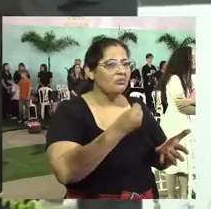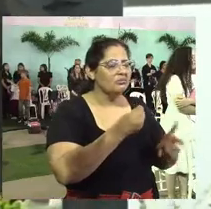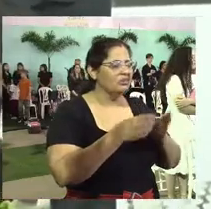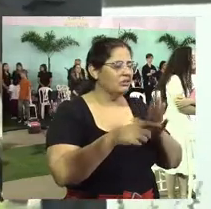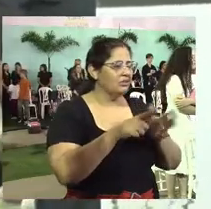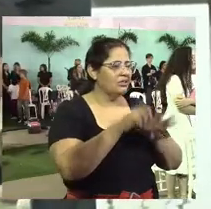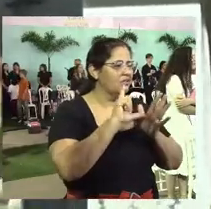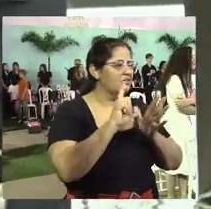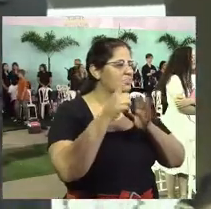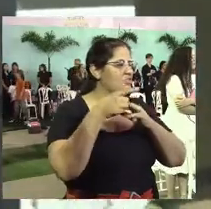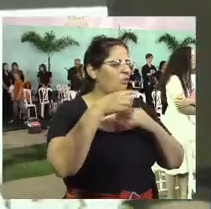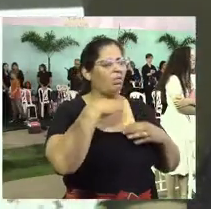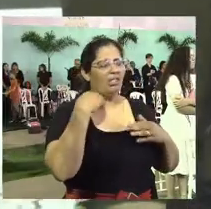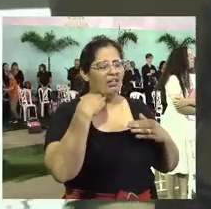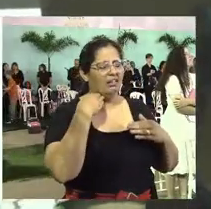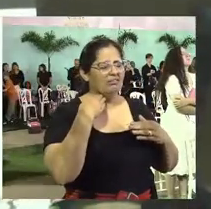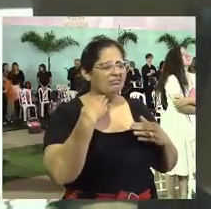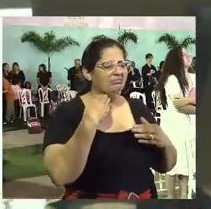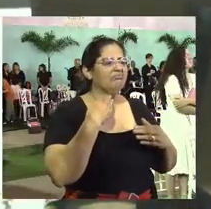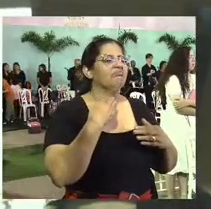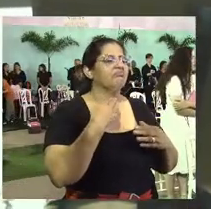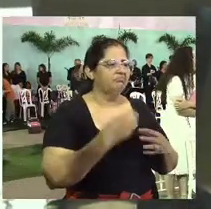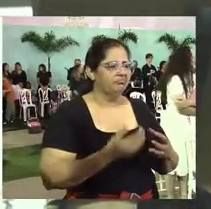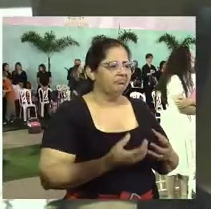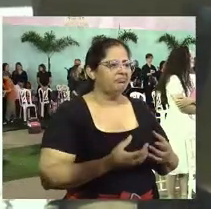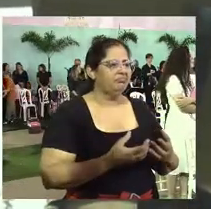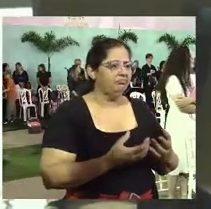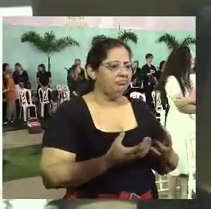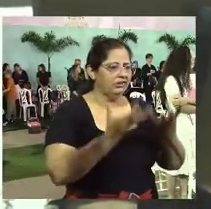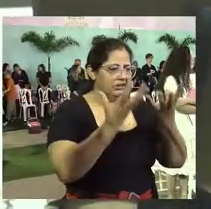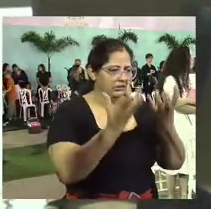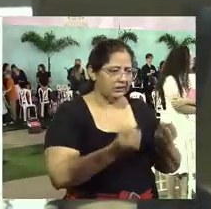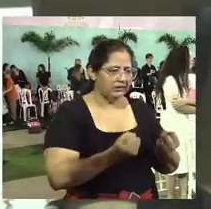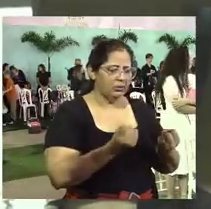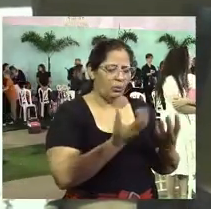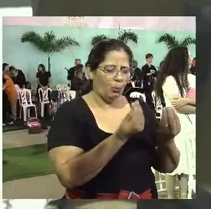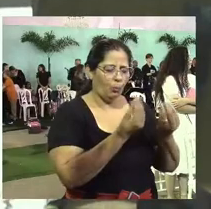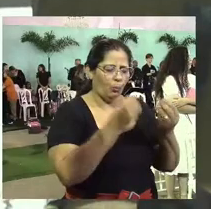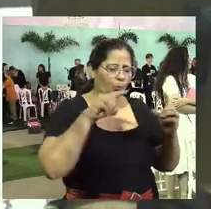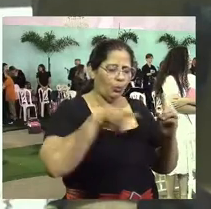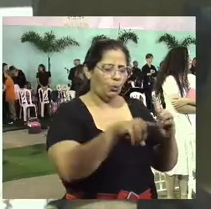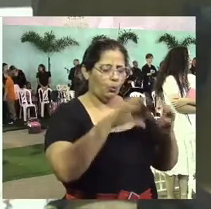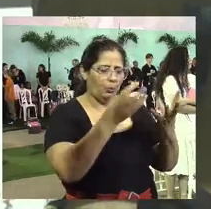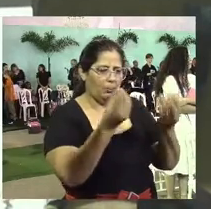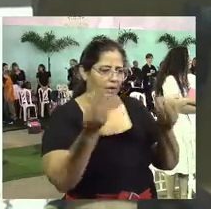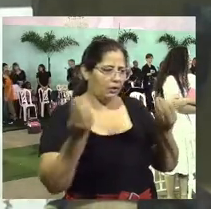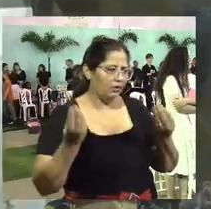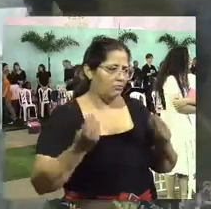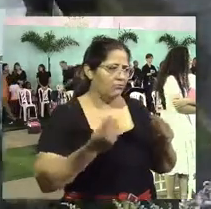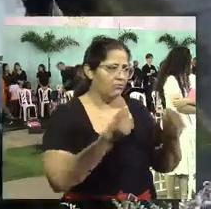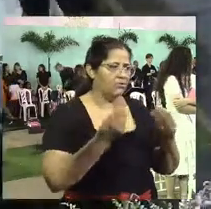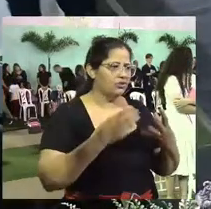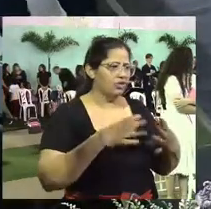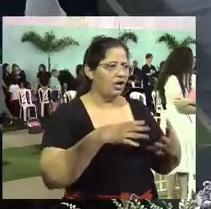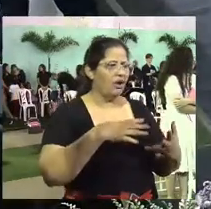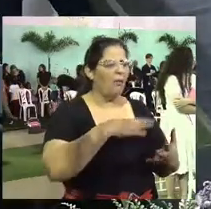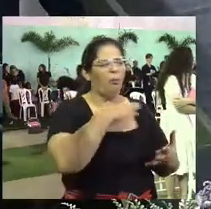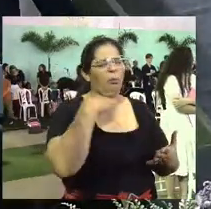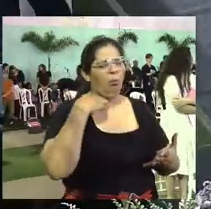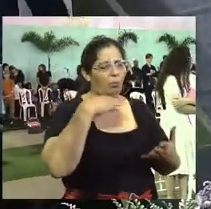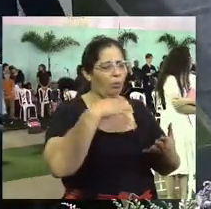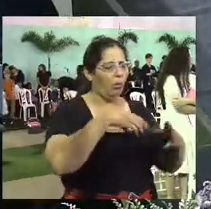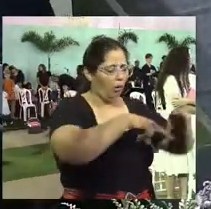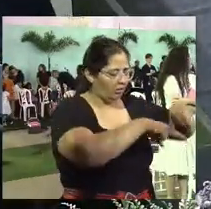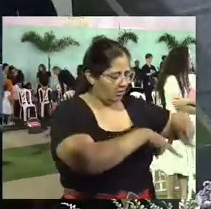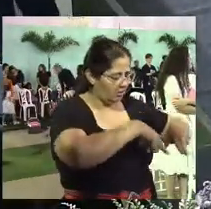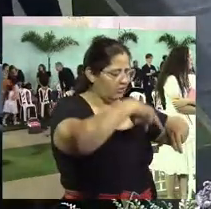ganhou mais de um milhão de almas para Jesus Cristo para ali que os andaram cegos viram mortes ressuscitaram Eu quero